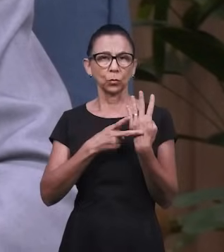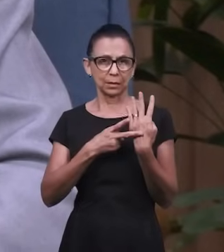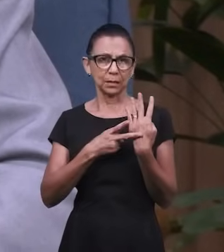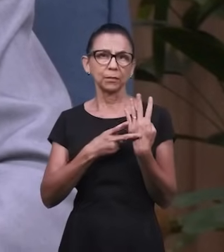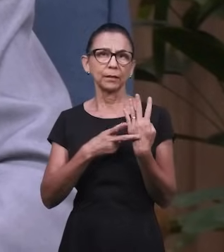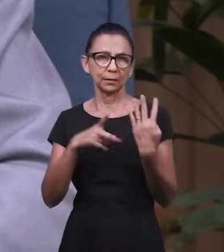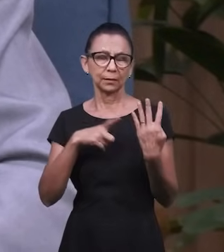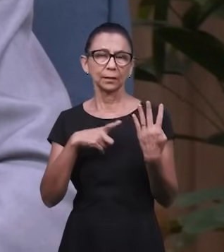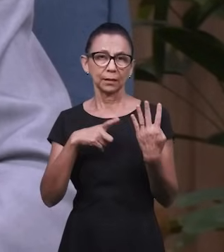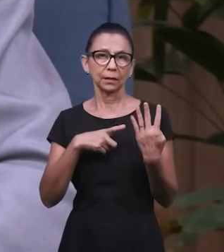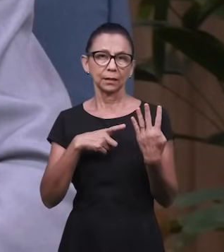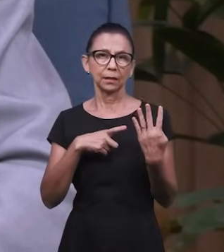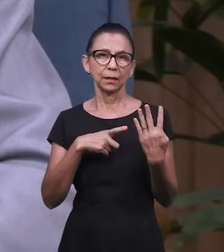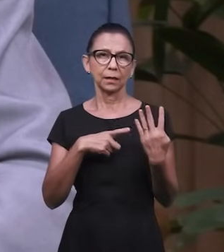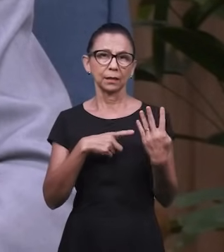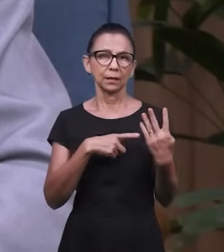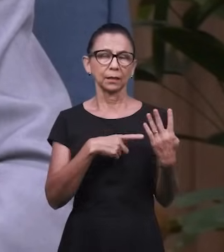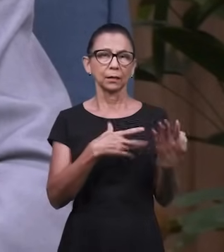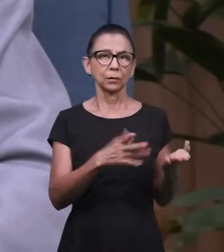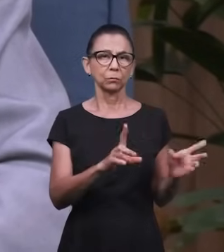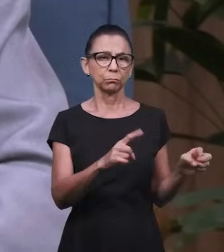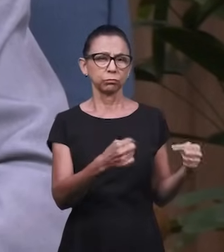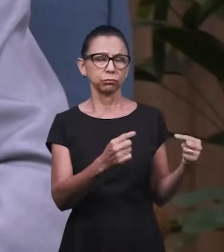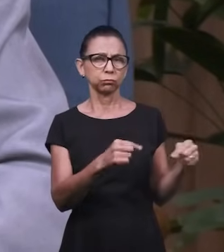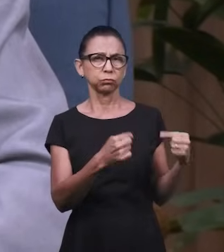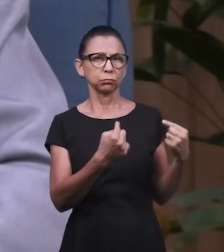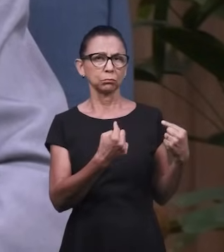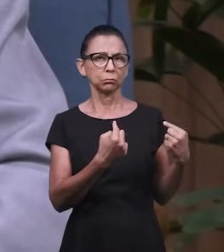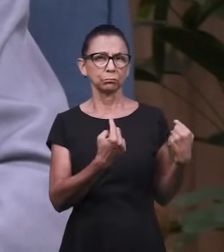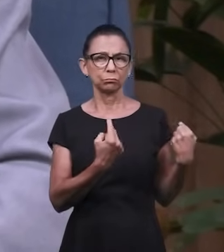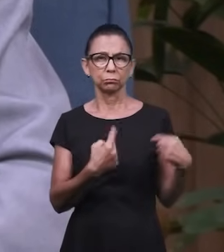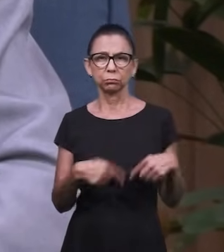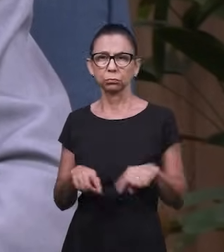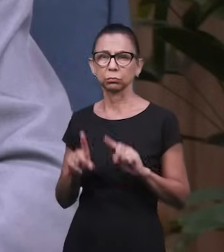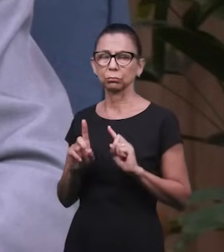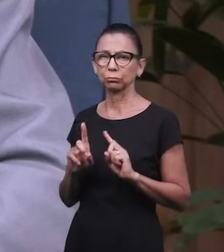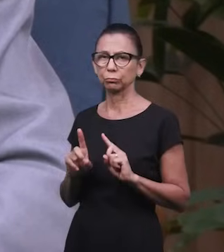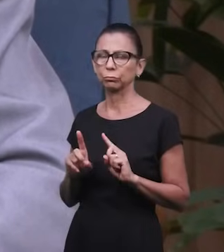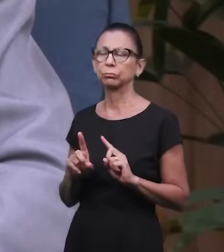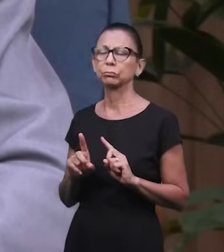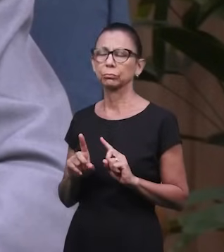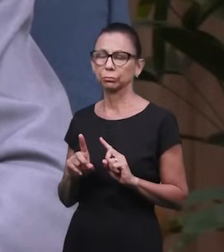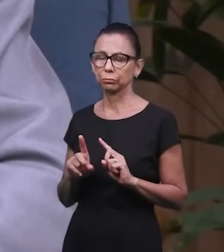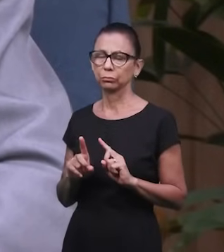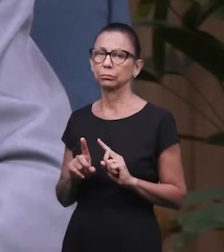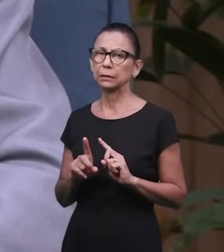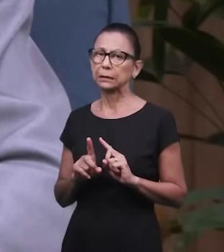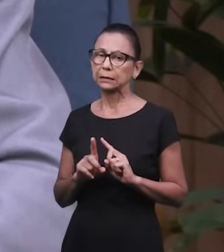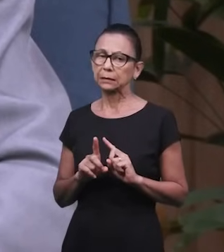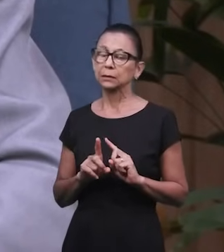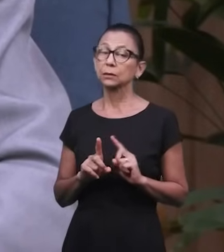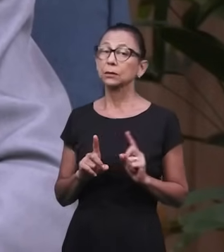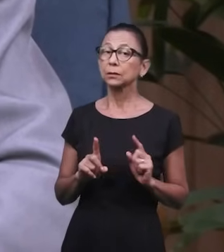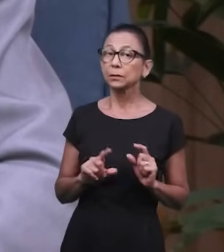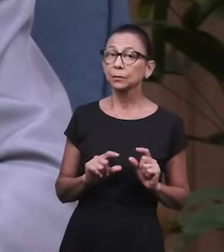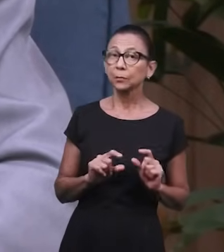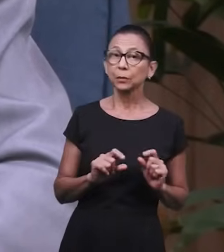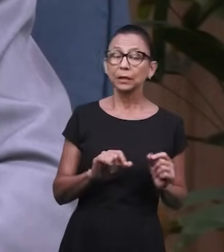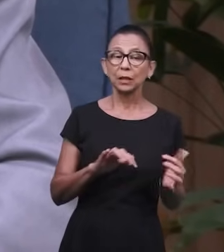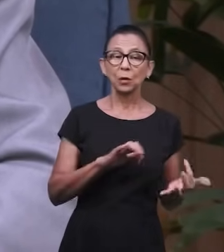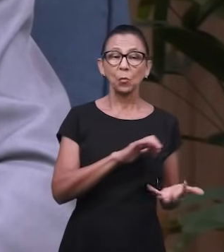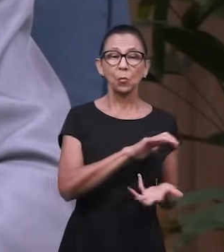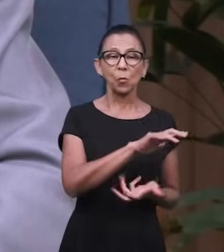um trabalho, há uma operação contínua de um mundo